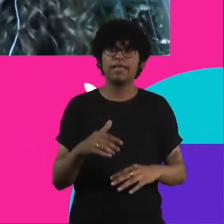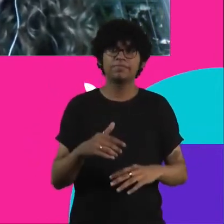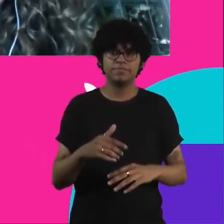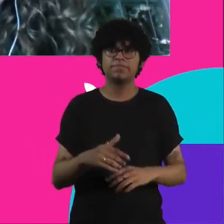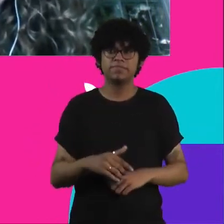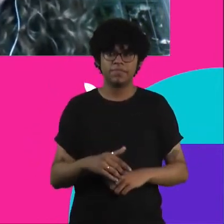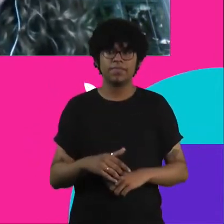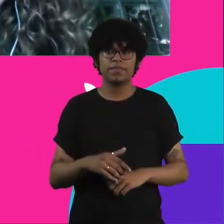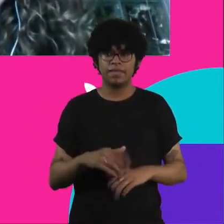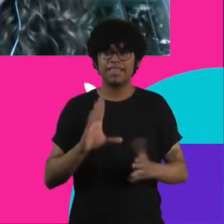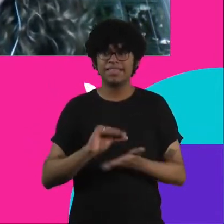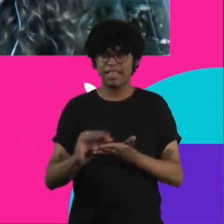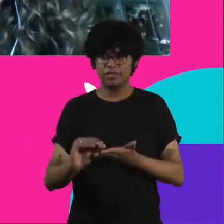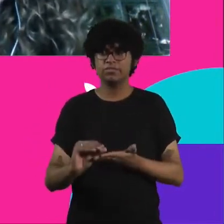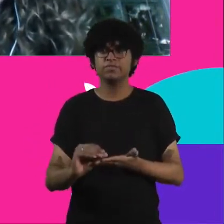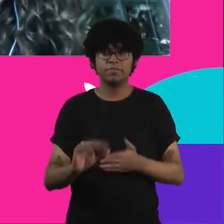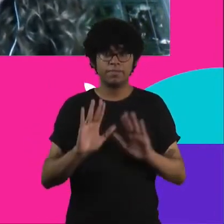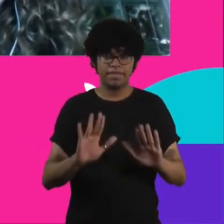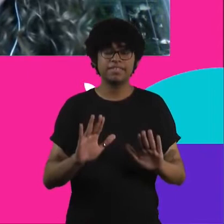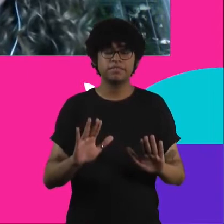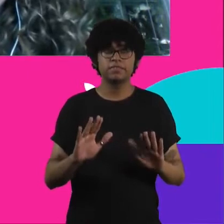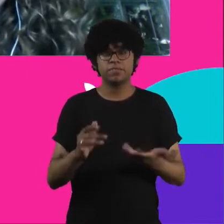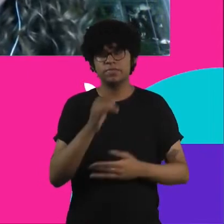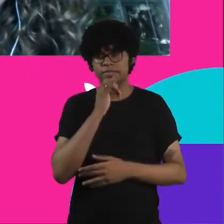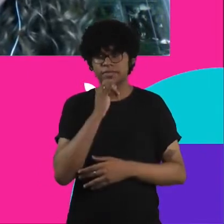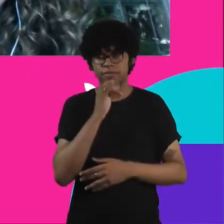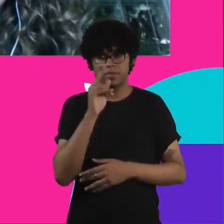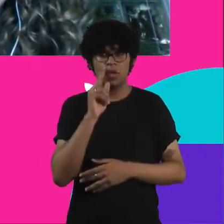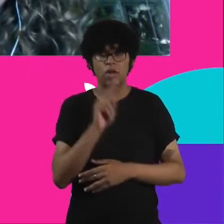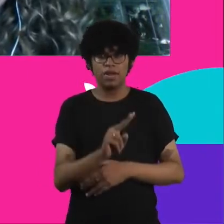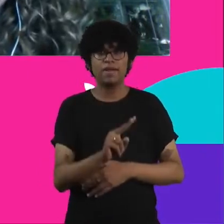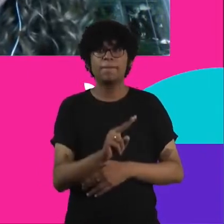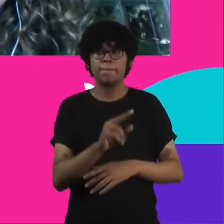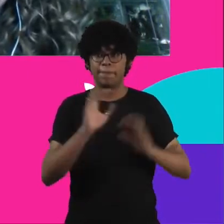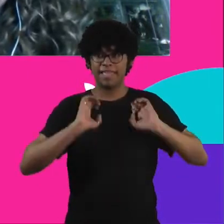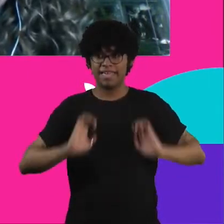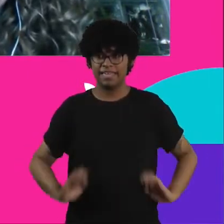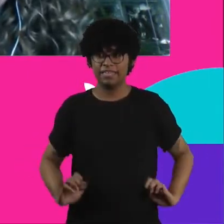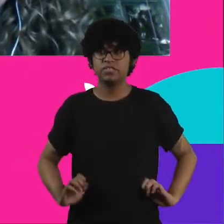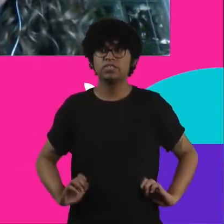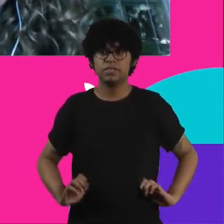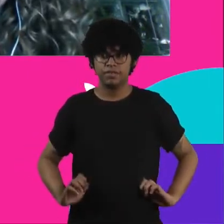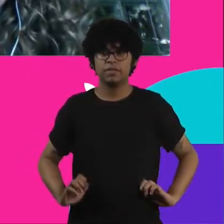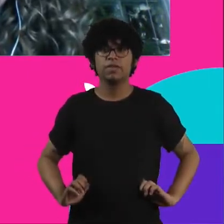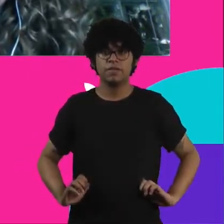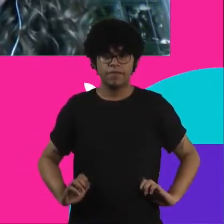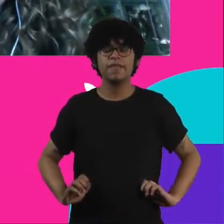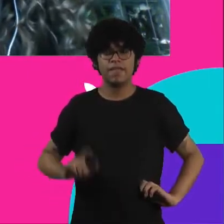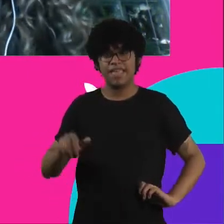aqui enquanto a gente está aqui. Se a gente não olhar para isso de uma forma mais ética, se a gente não olhar para isso com um olhar